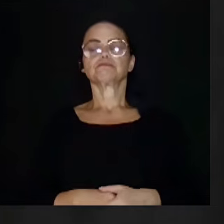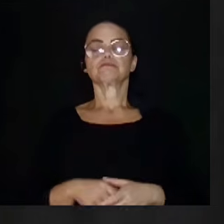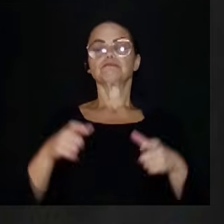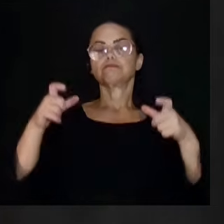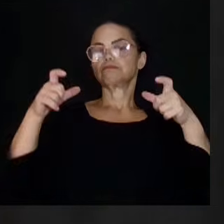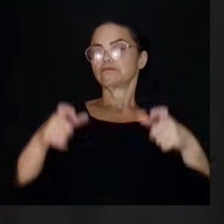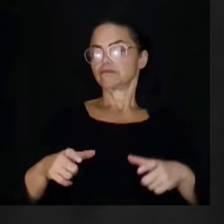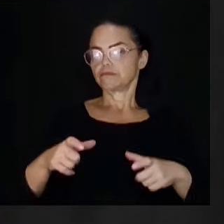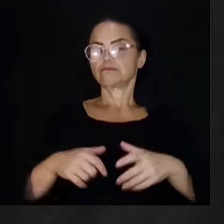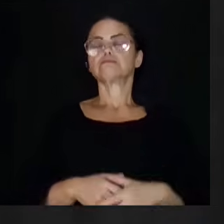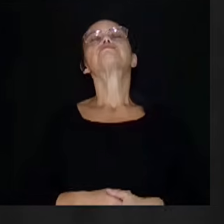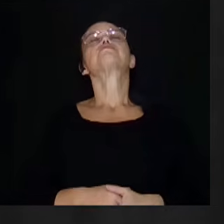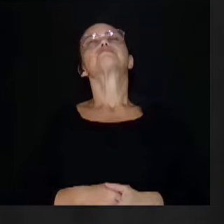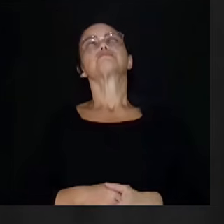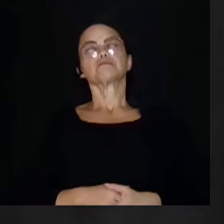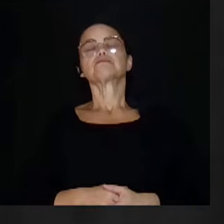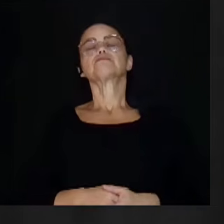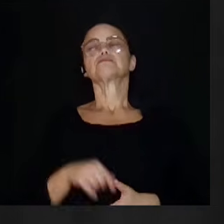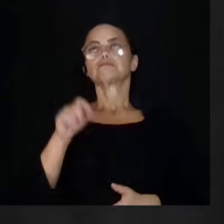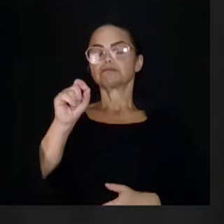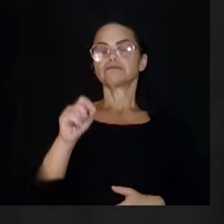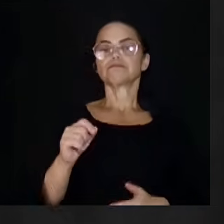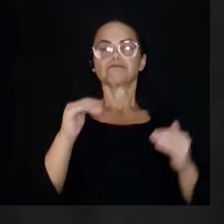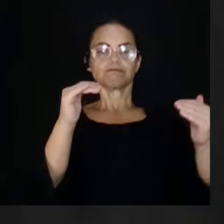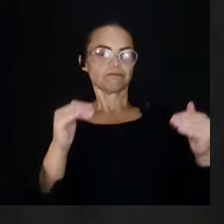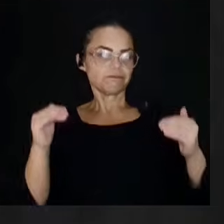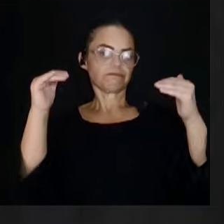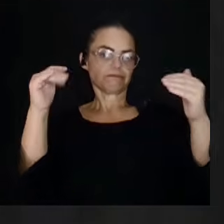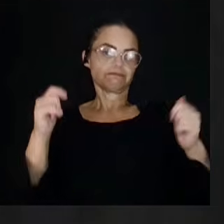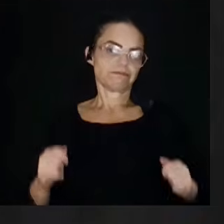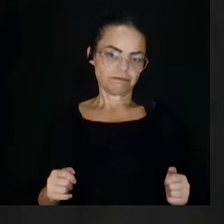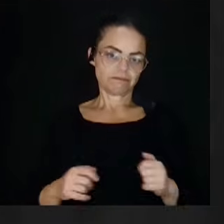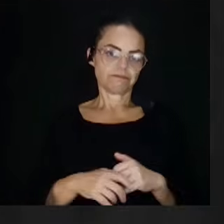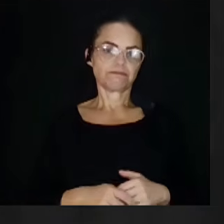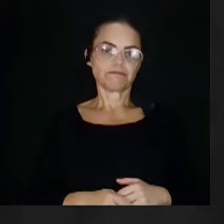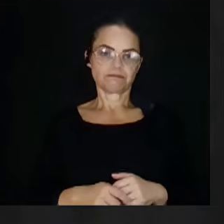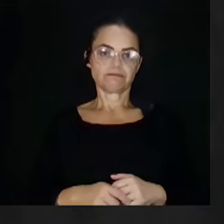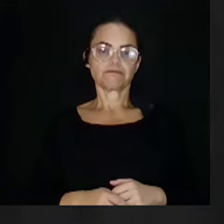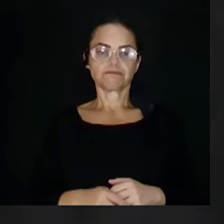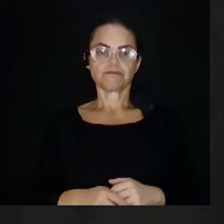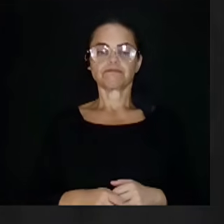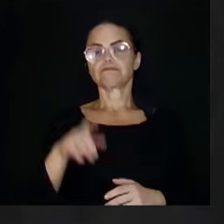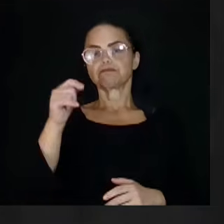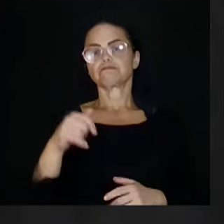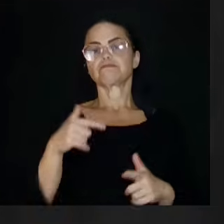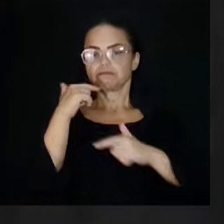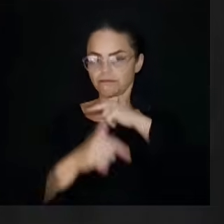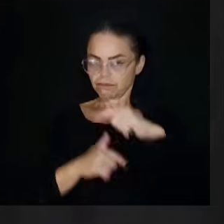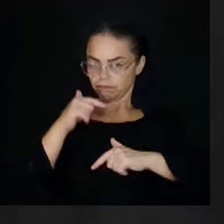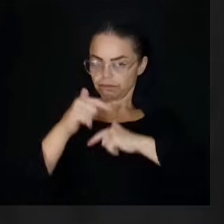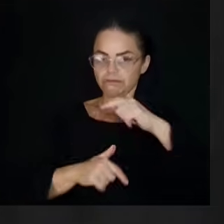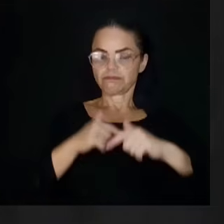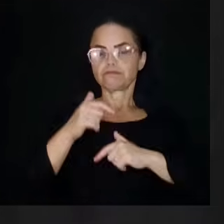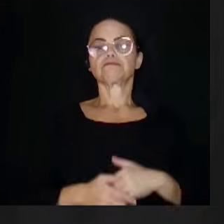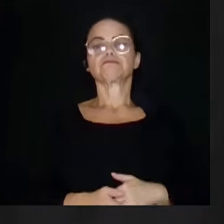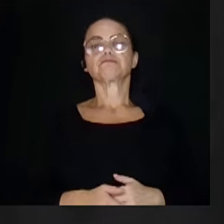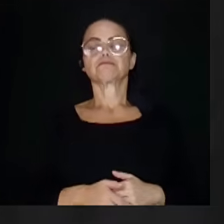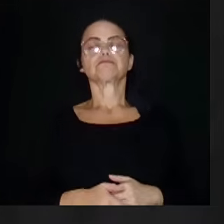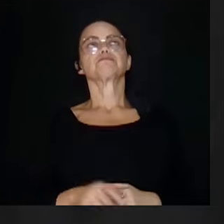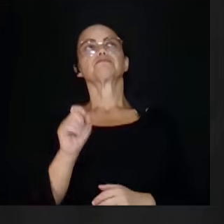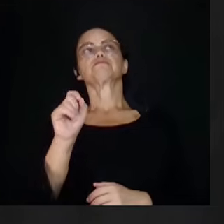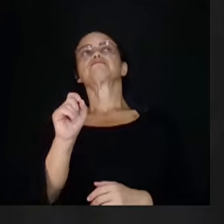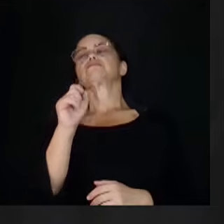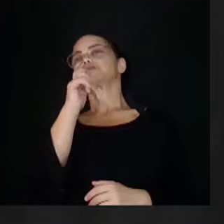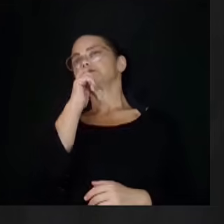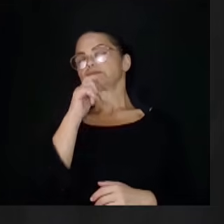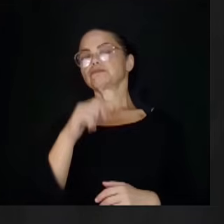acaba levando aquilo que o trabalhador, né, que nem no caso, eu estou